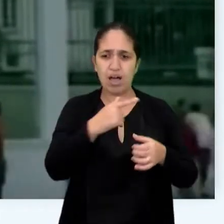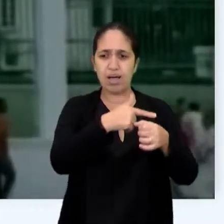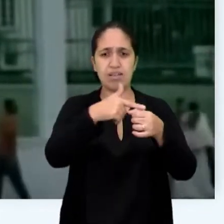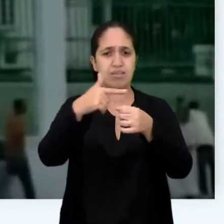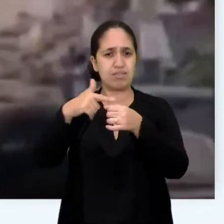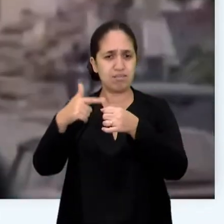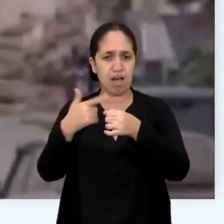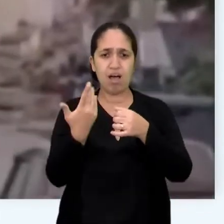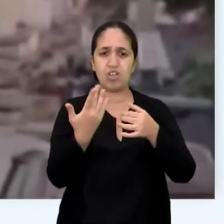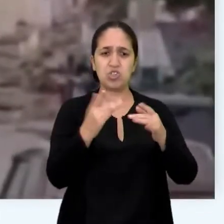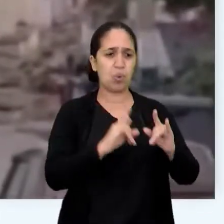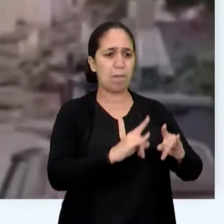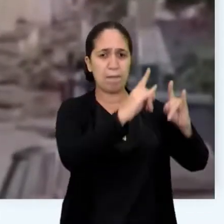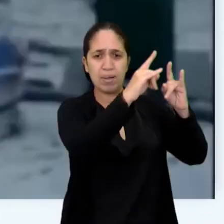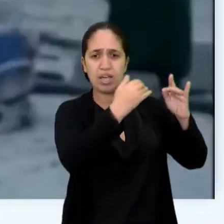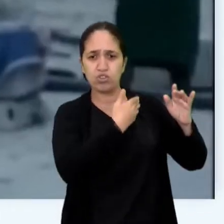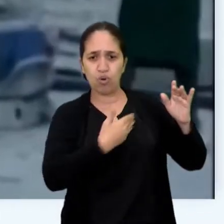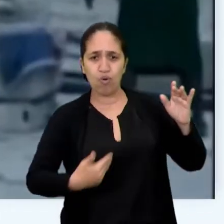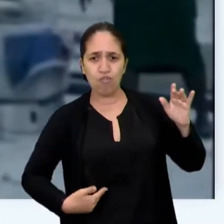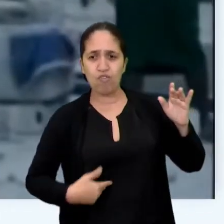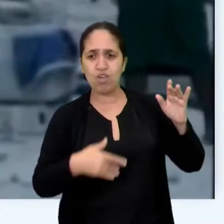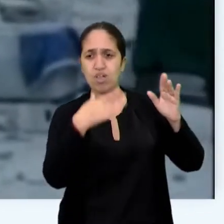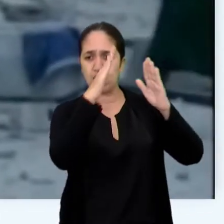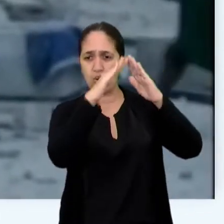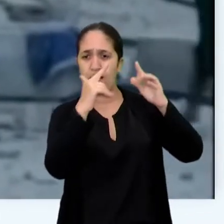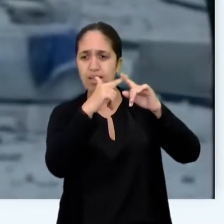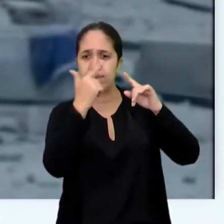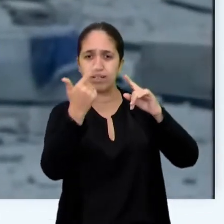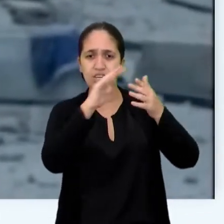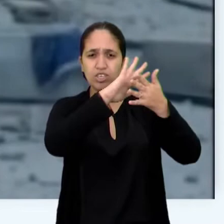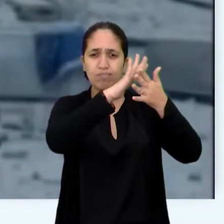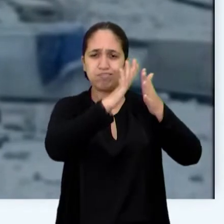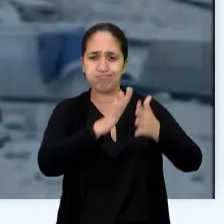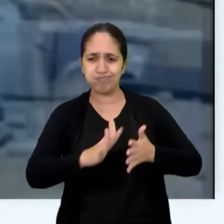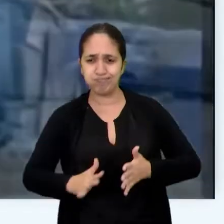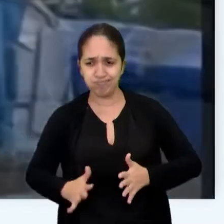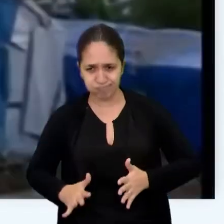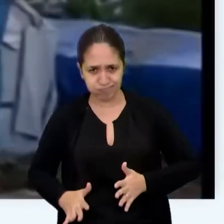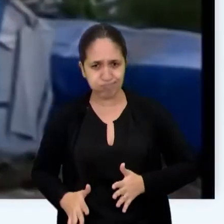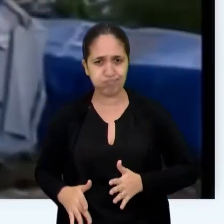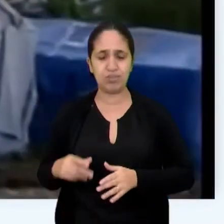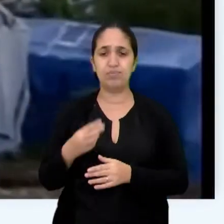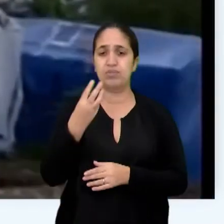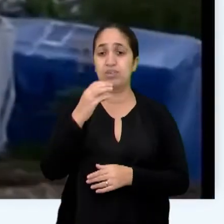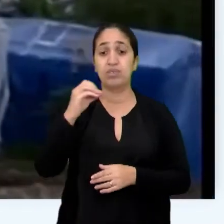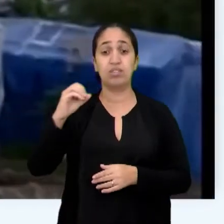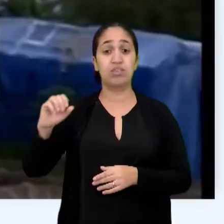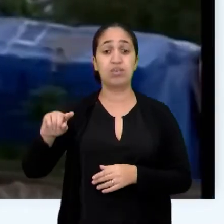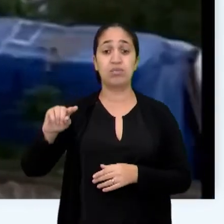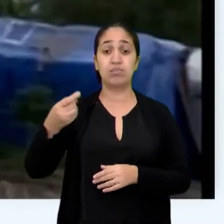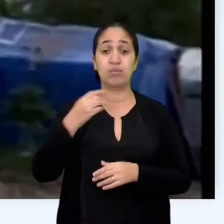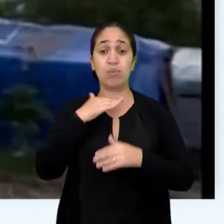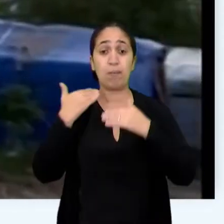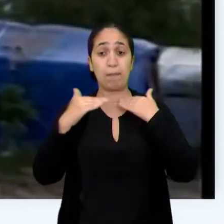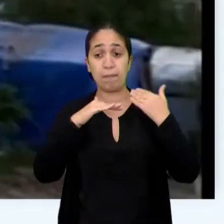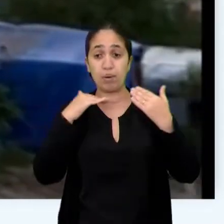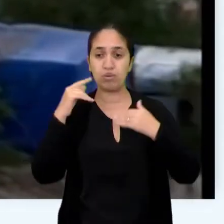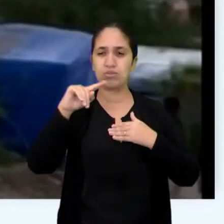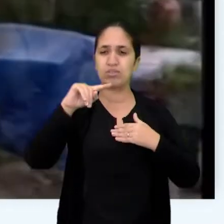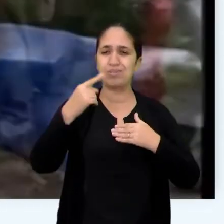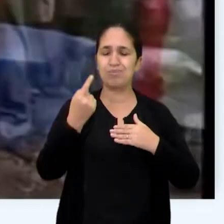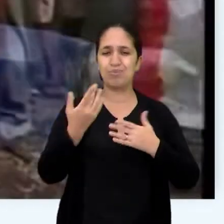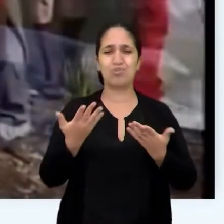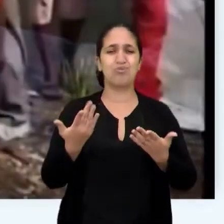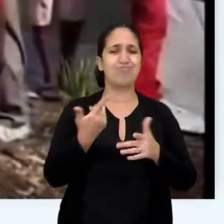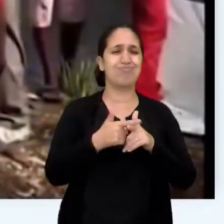prédio do governo e a catedral. Deixou cerca de 300 mil mortos. E foi seguido de uma crise humanitária que